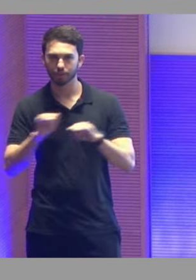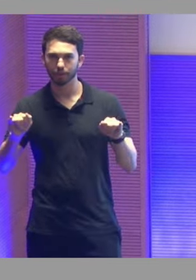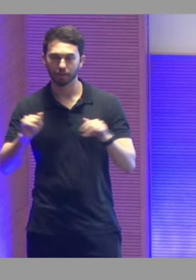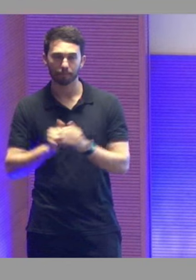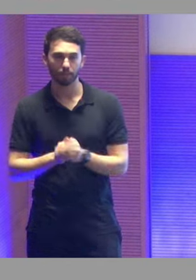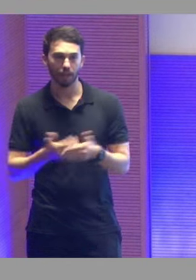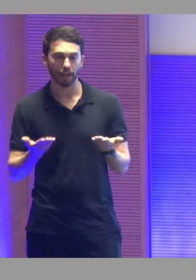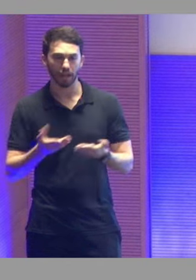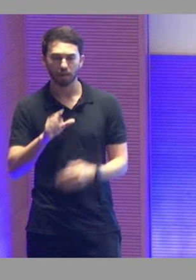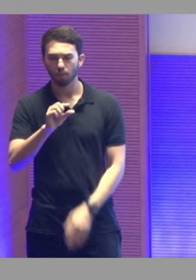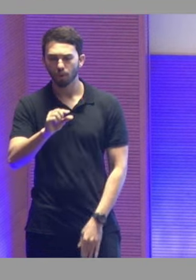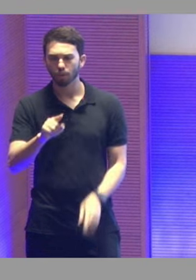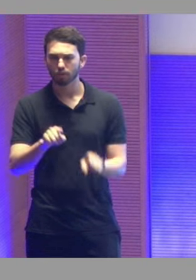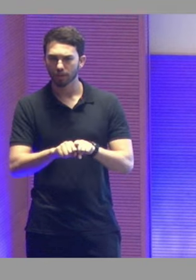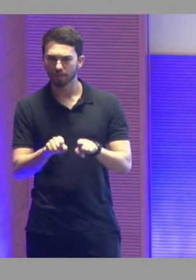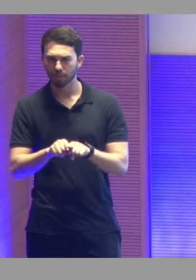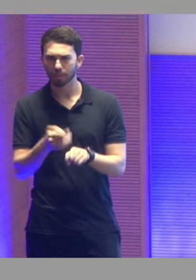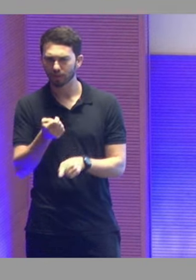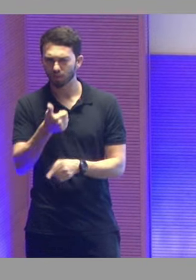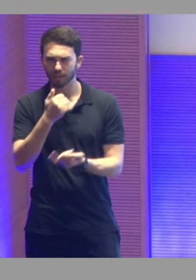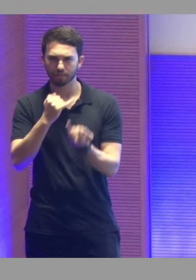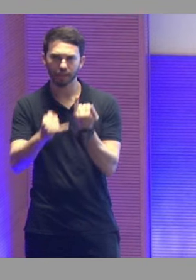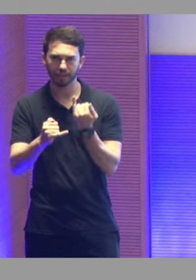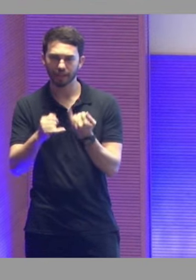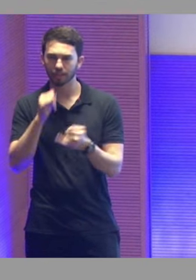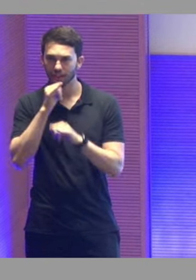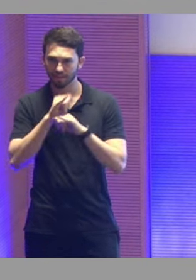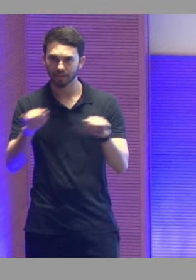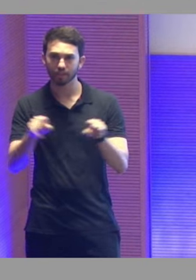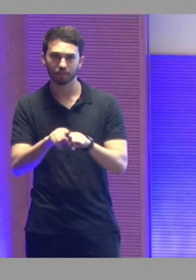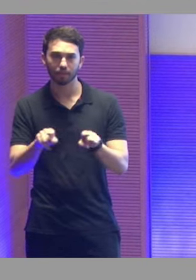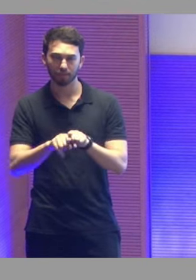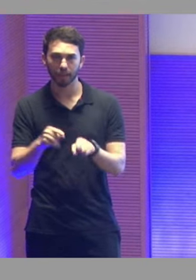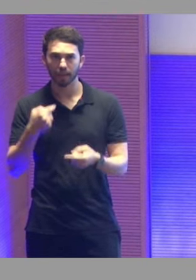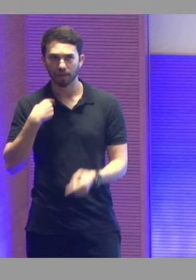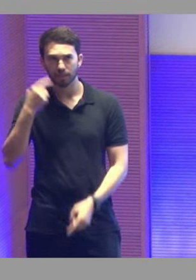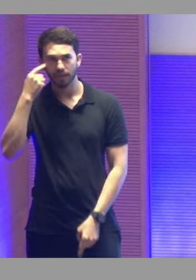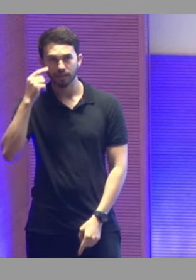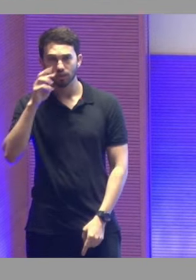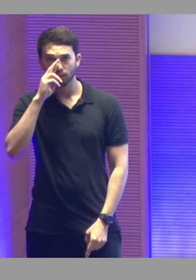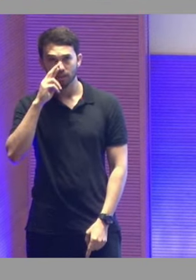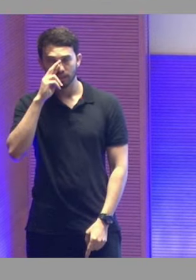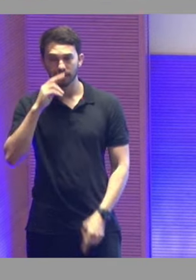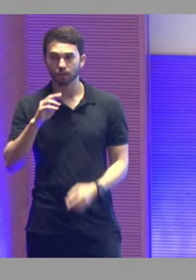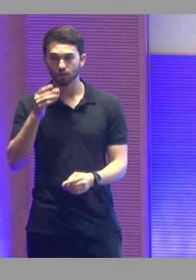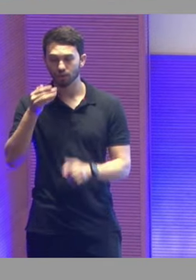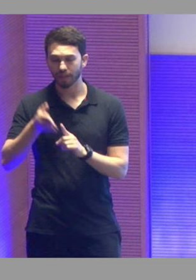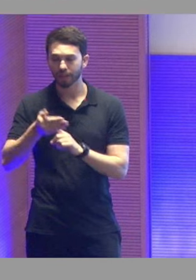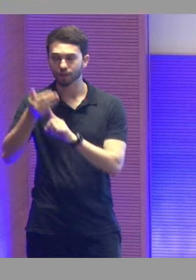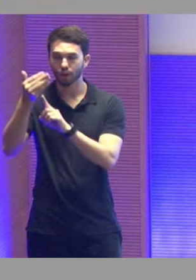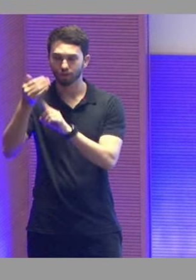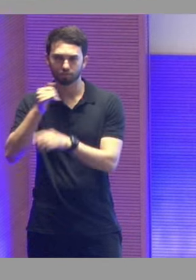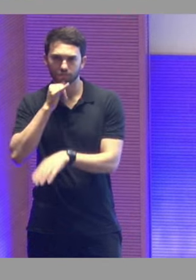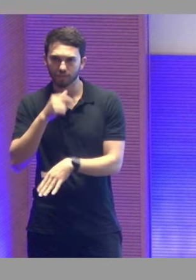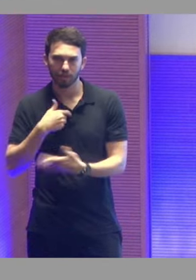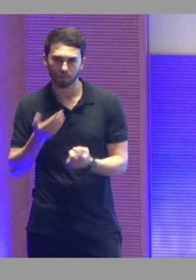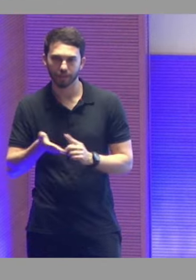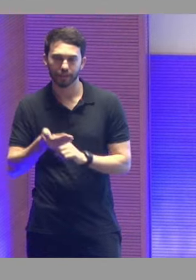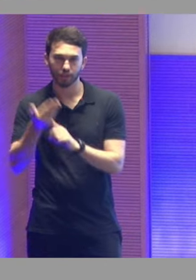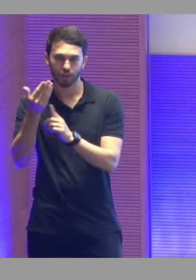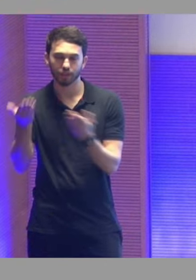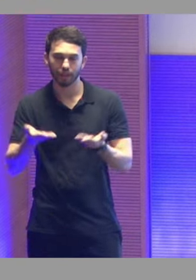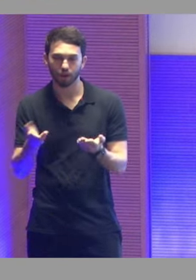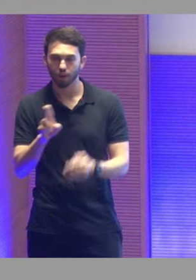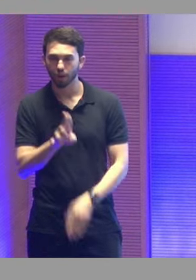ali um pouco menos mas ainda perto de metade das organizações dizem também considerar os riscos tecnológicos né então por exemplo uma tecnologia que a minha